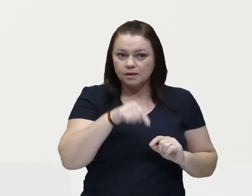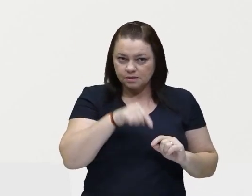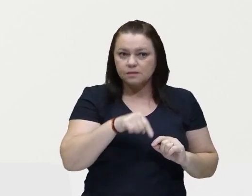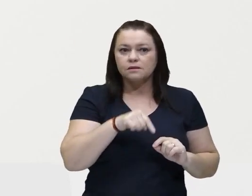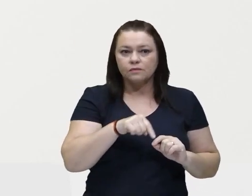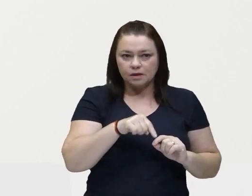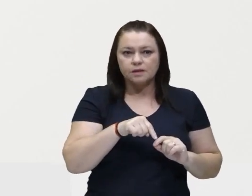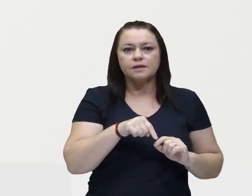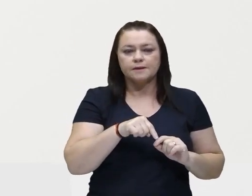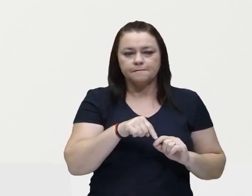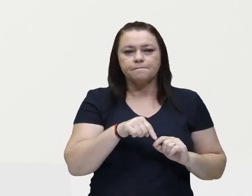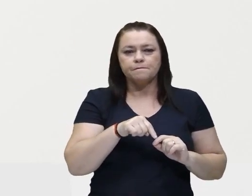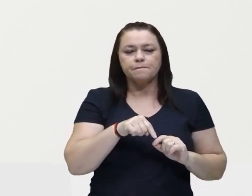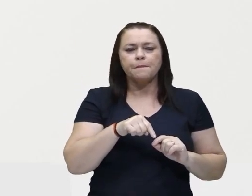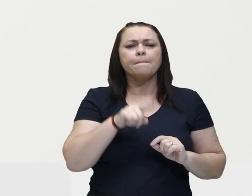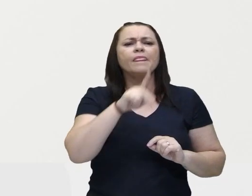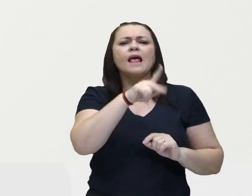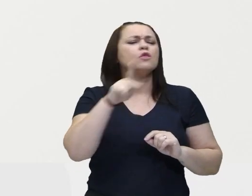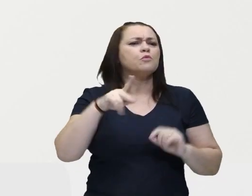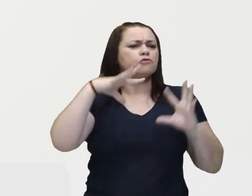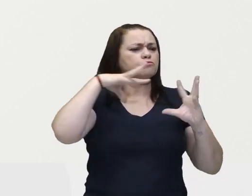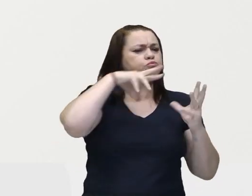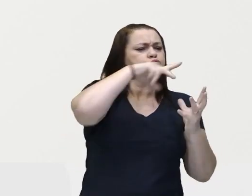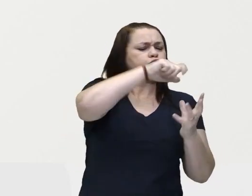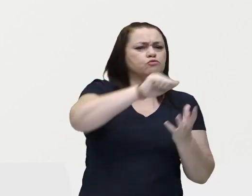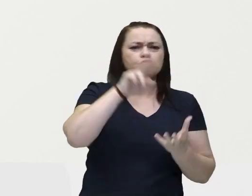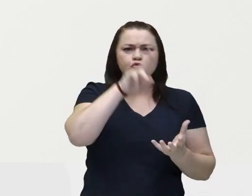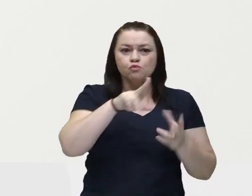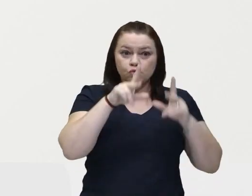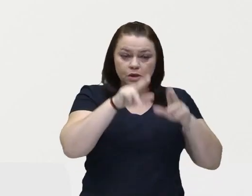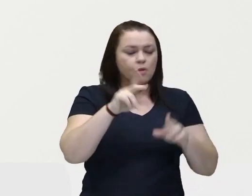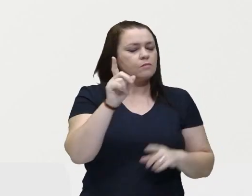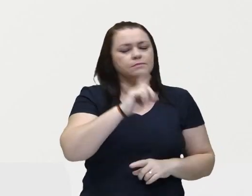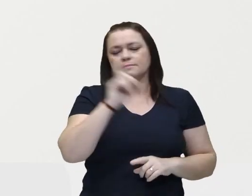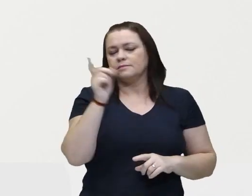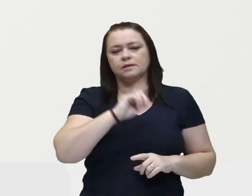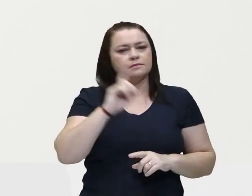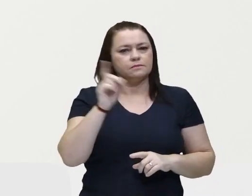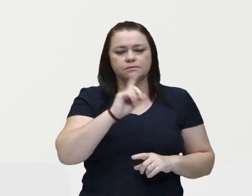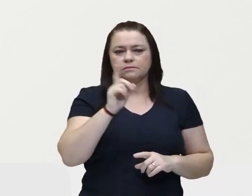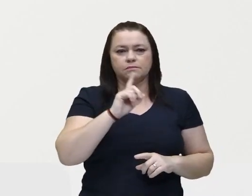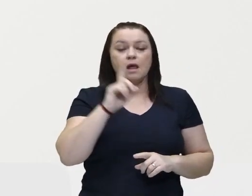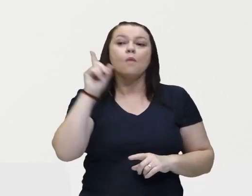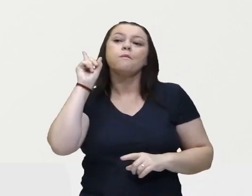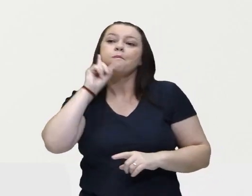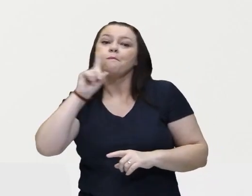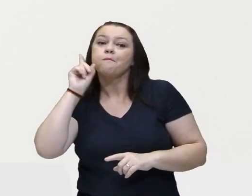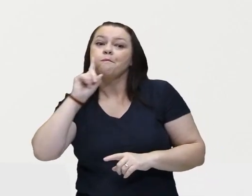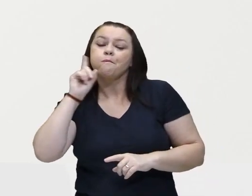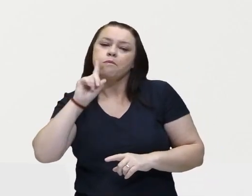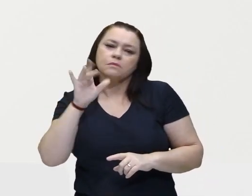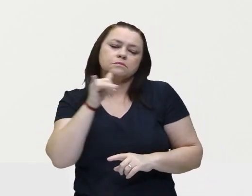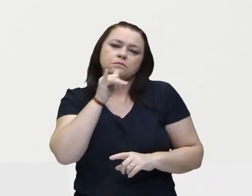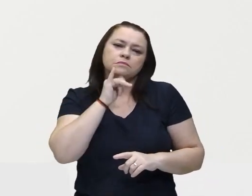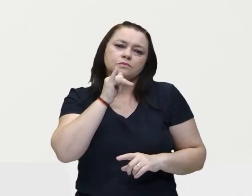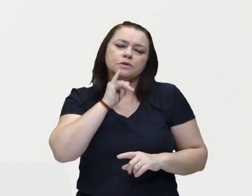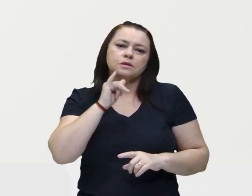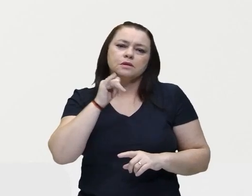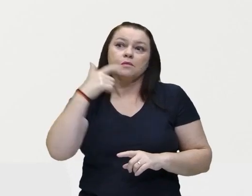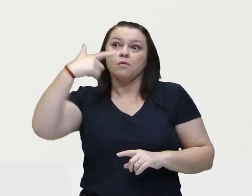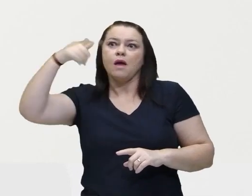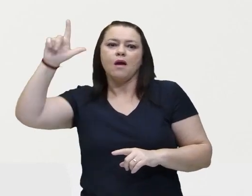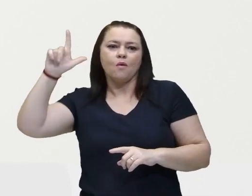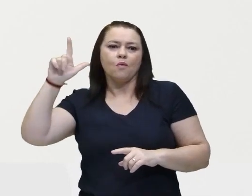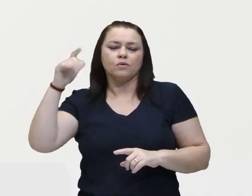nós usamos Celsius. Professor, no mundo inteiro só se usa Celsius? Não. Nos Estados Unidos, por exemplo, você usa outra medida.